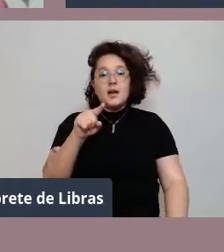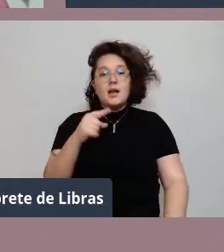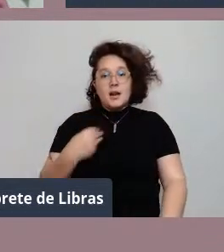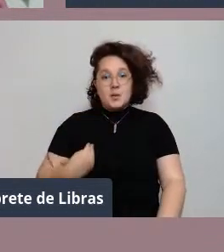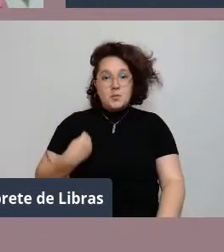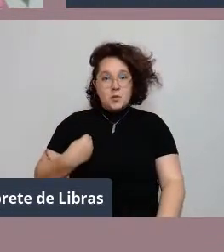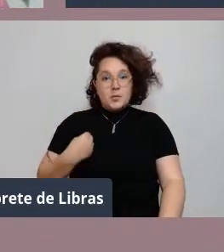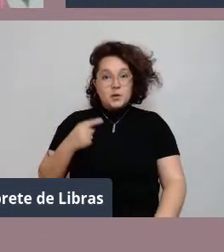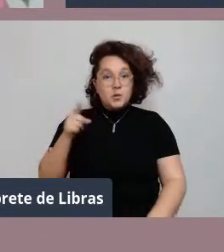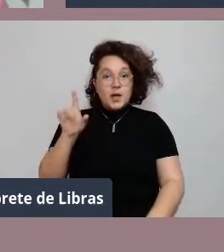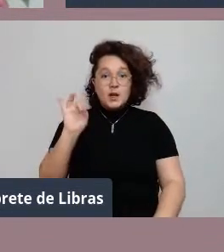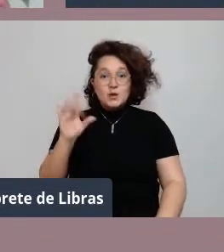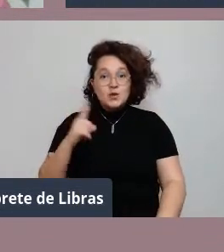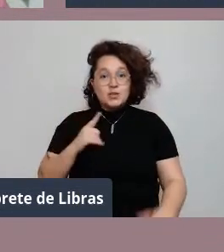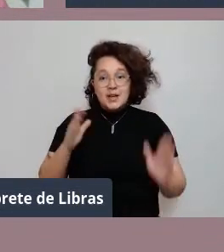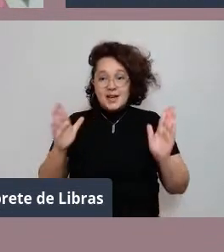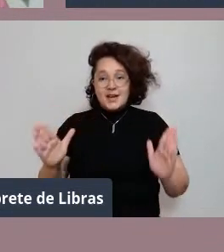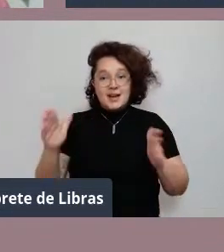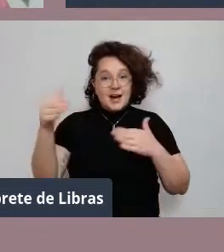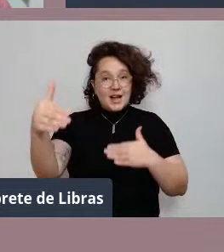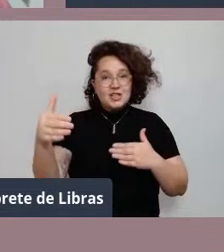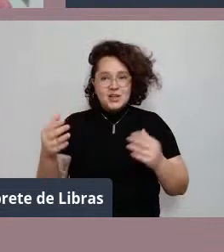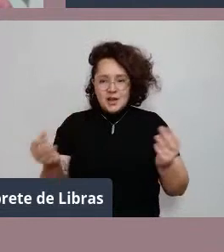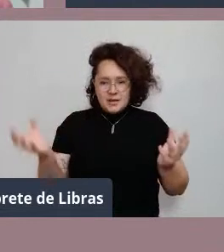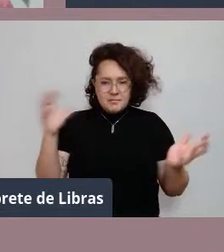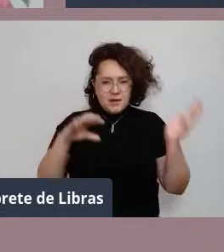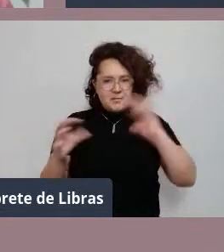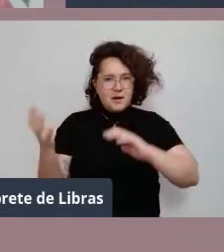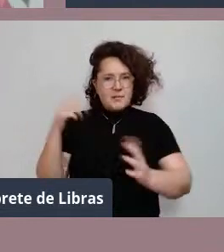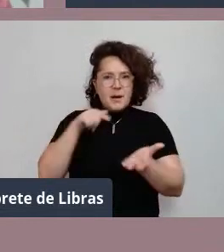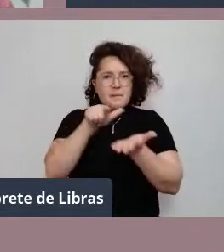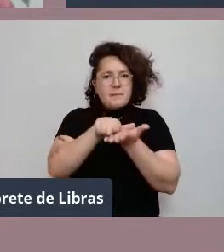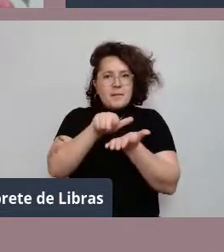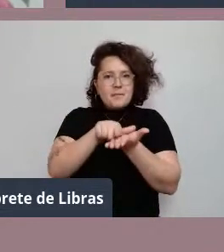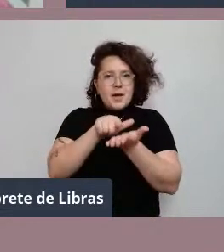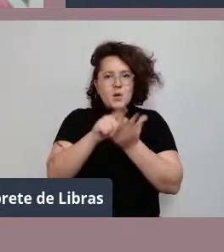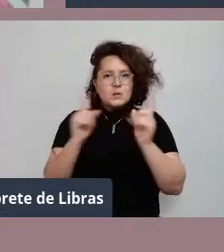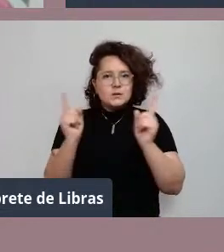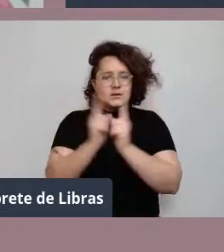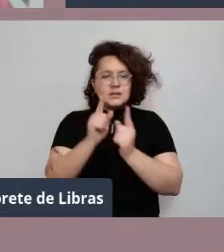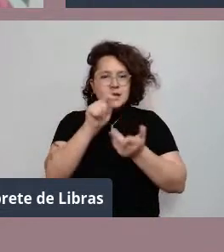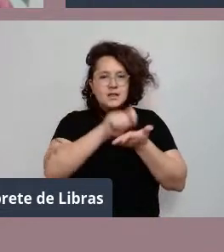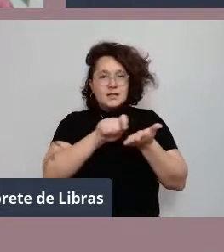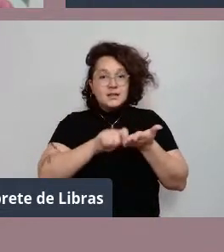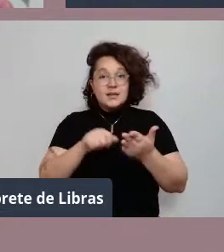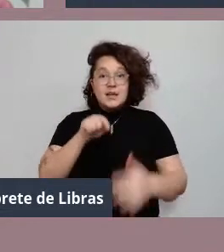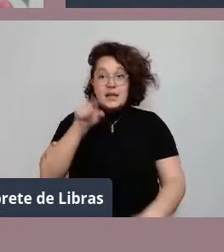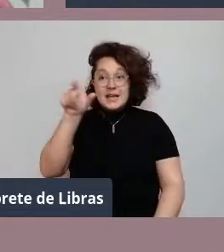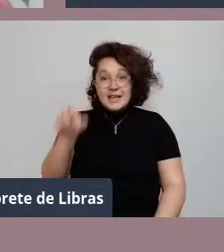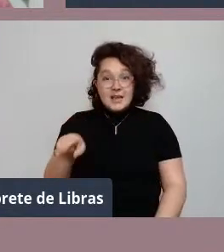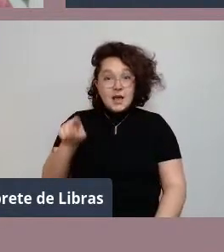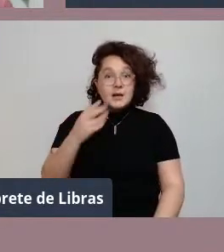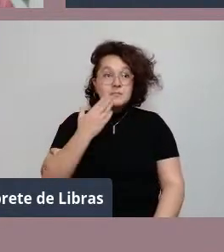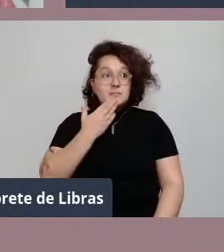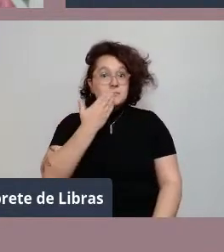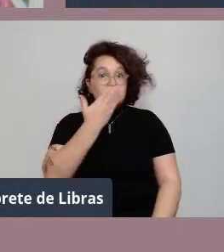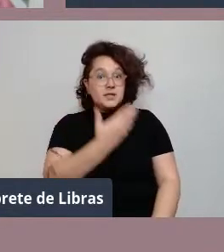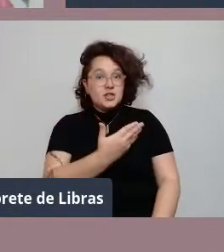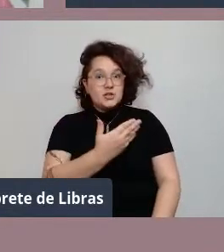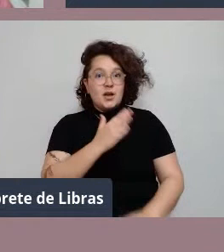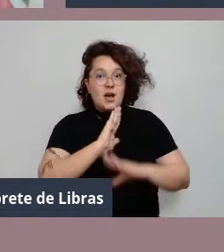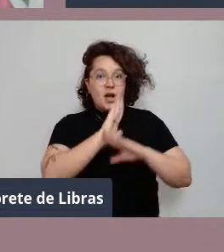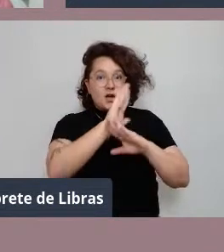só existia a caixinha cheia de fragmentos e a Clarice pedia ajuda para botar uma ordem.